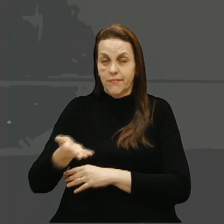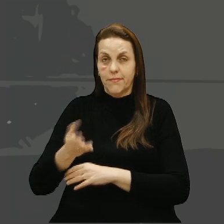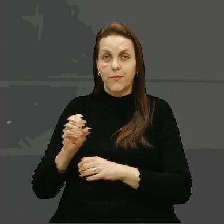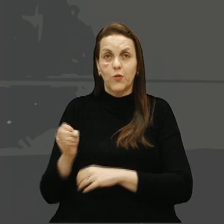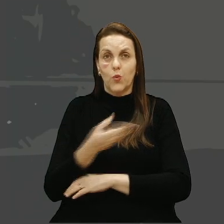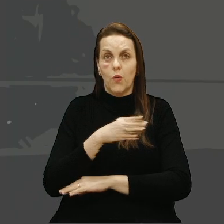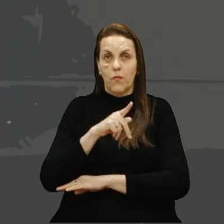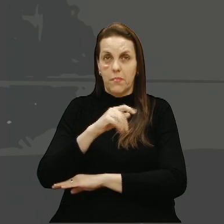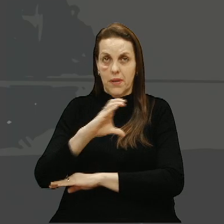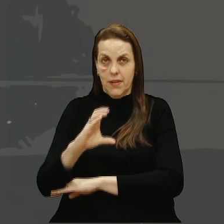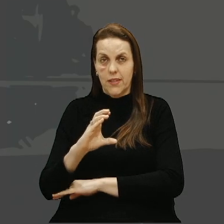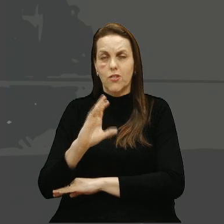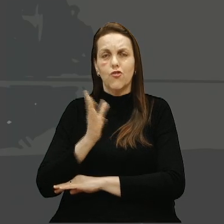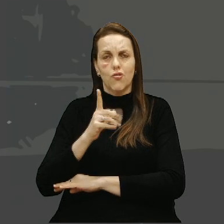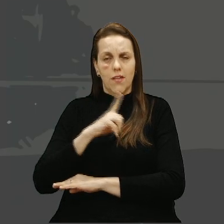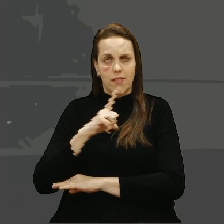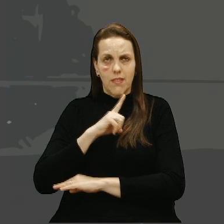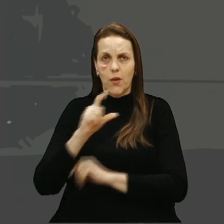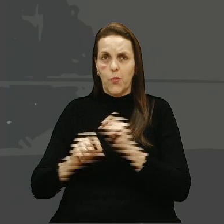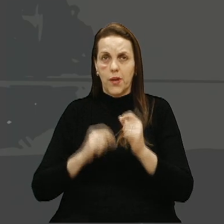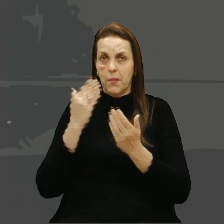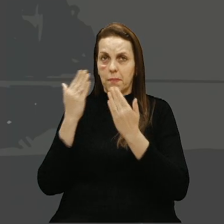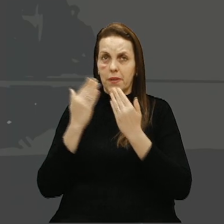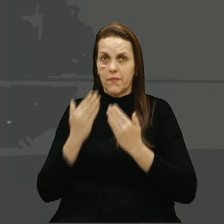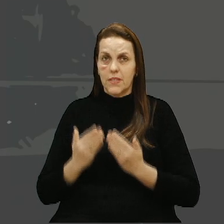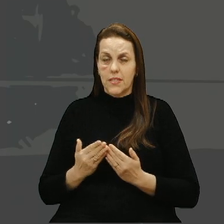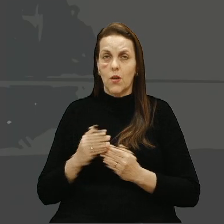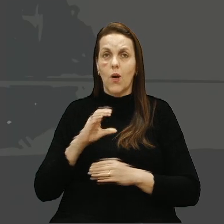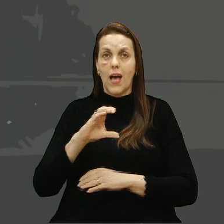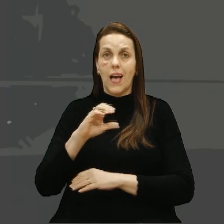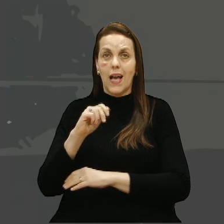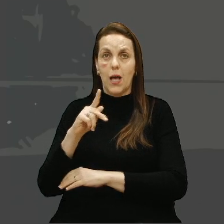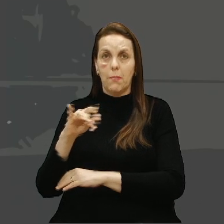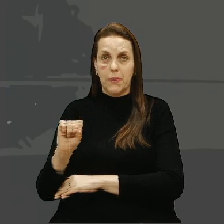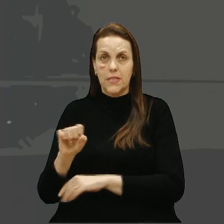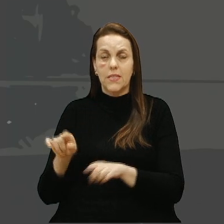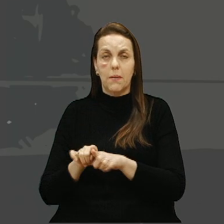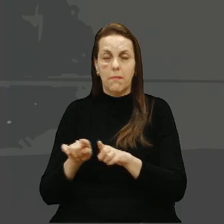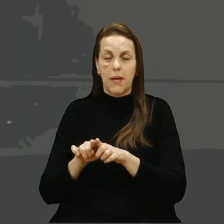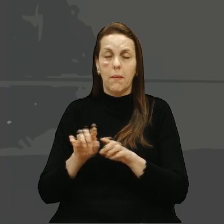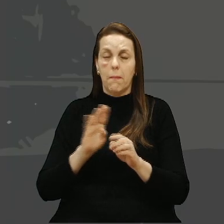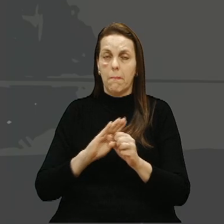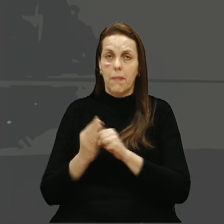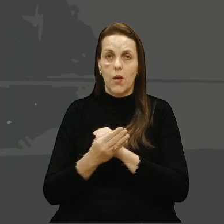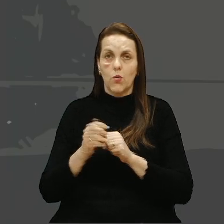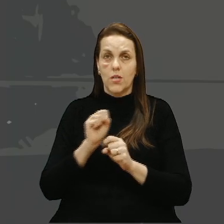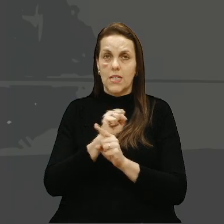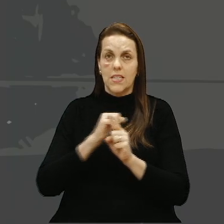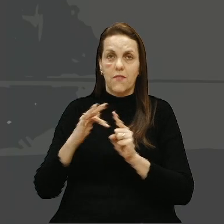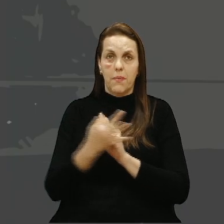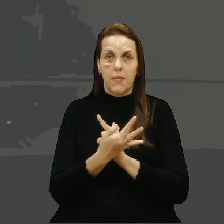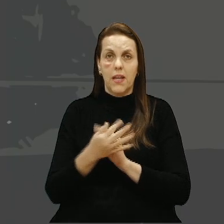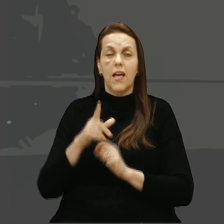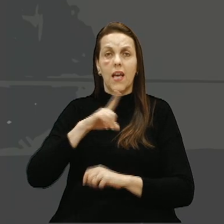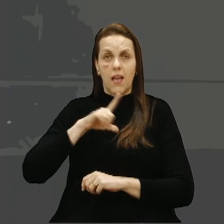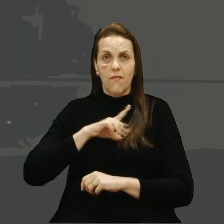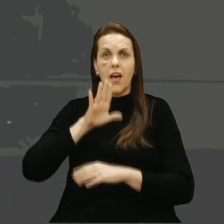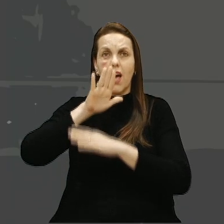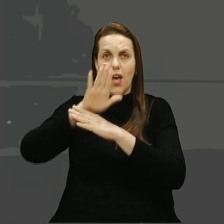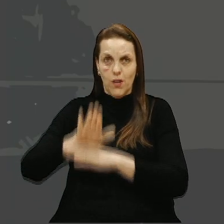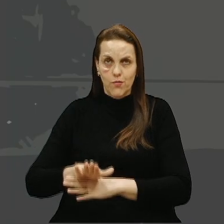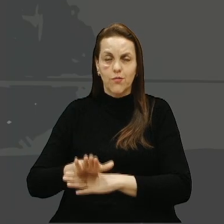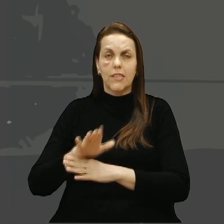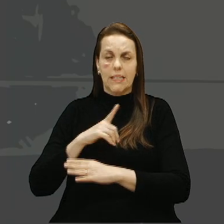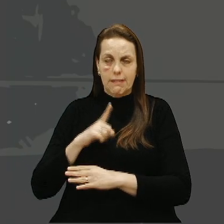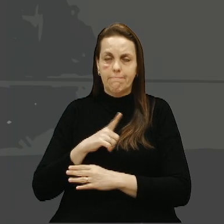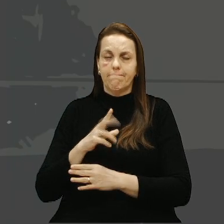PAC, nós já temos, então, a previsão de um CAPS ali no Sagrada Família, que vai ter a intenção de ajudar a responder essa demanda